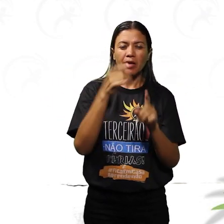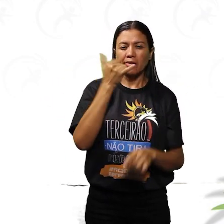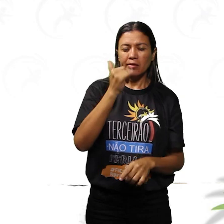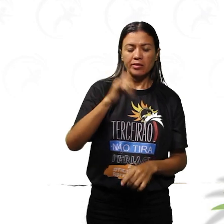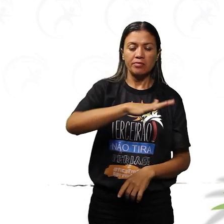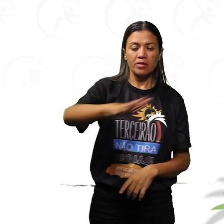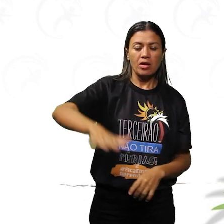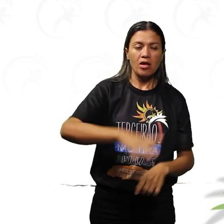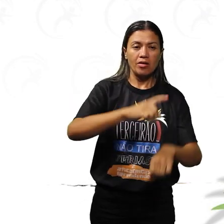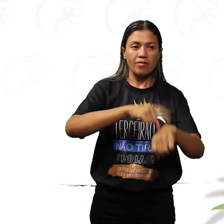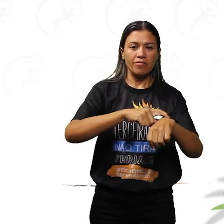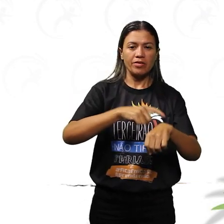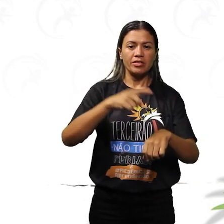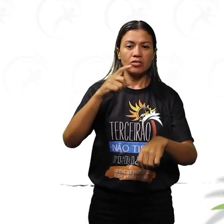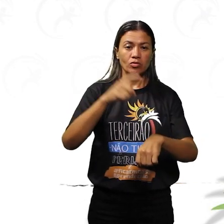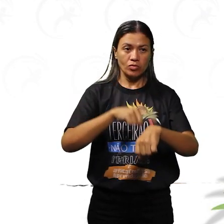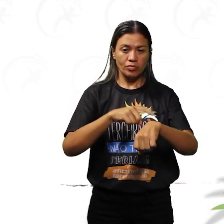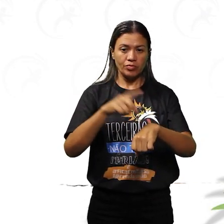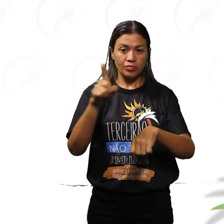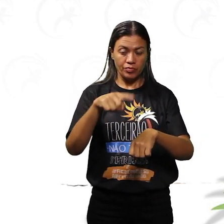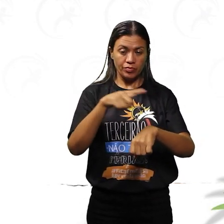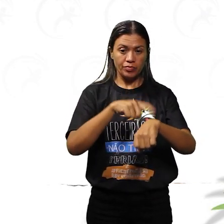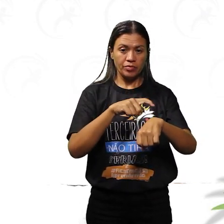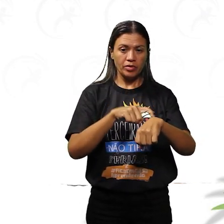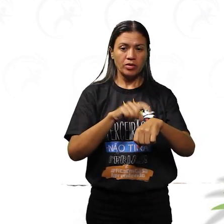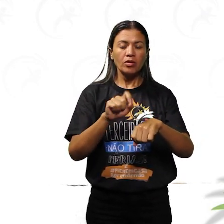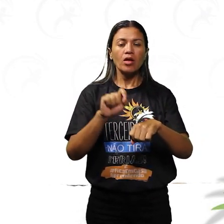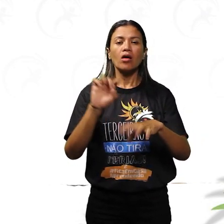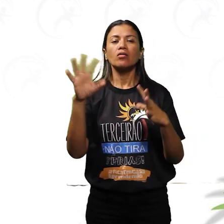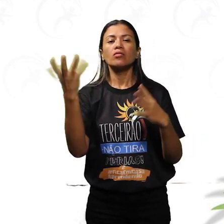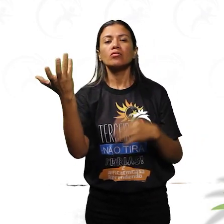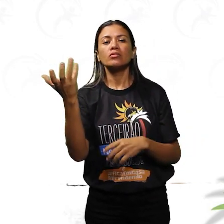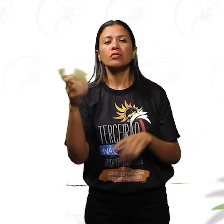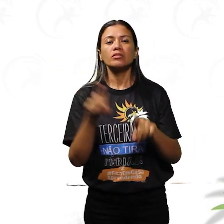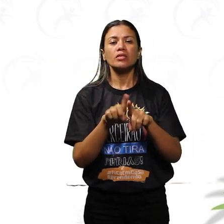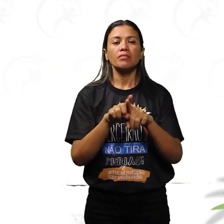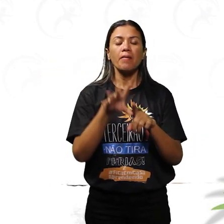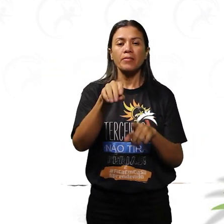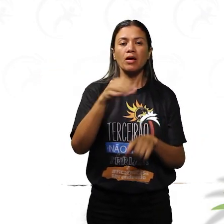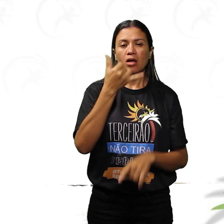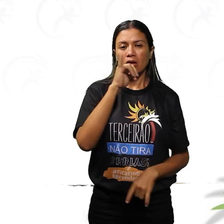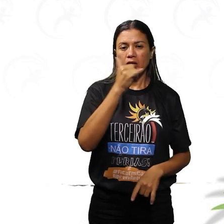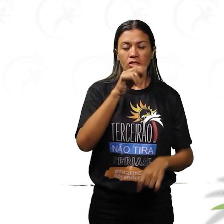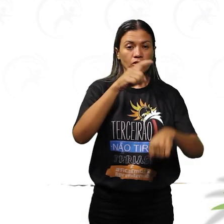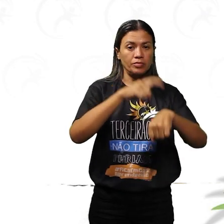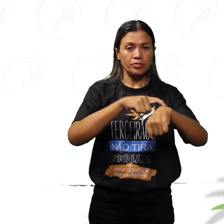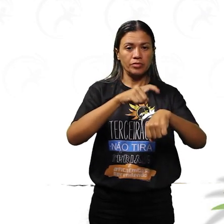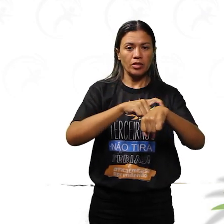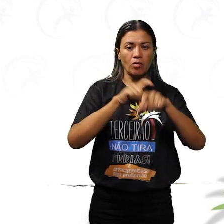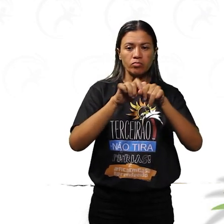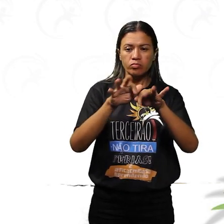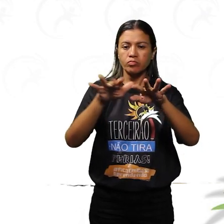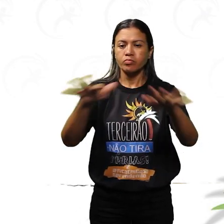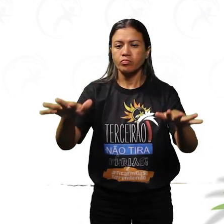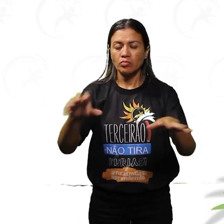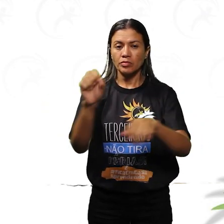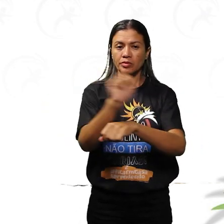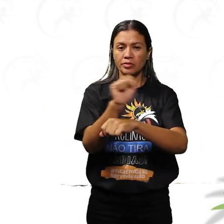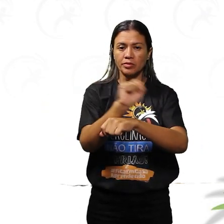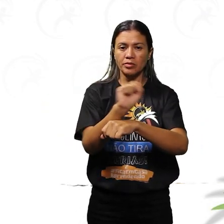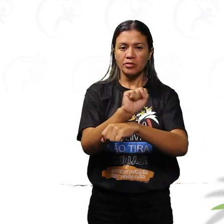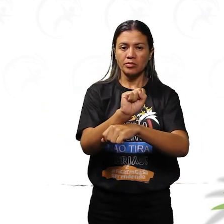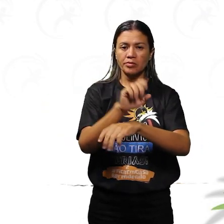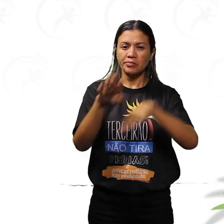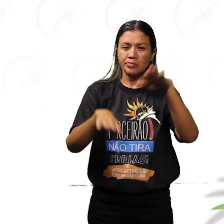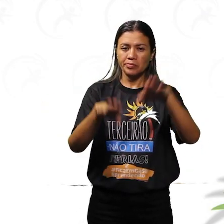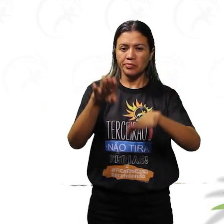vezes o tempo, beleza? Então o que acontece? Quando você pega energia por tempo, então a energia propagada por segundo,